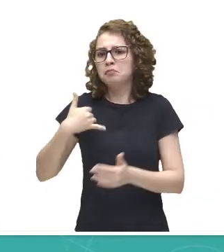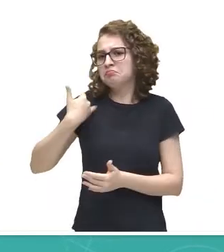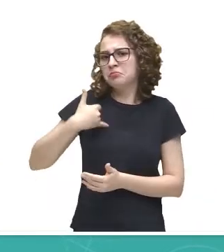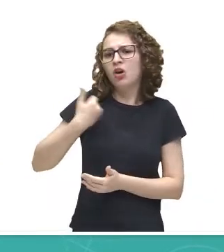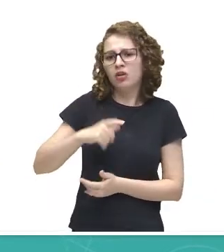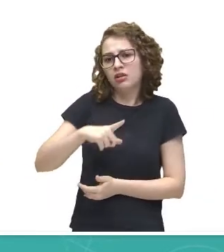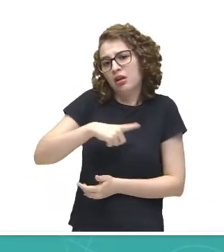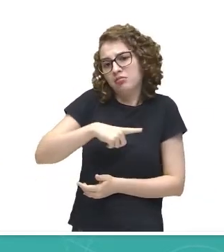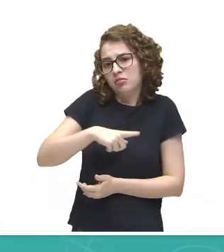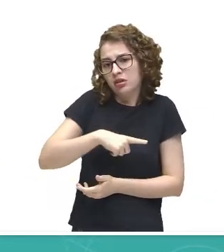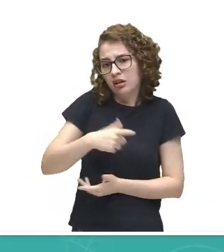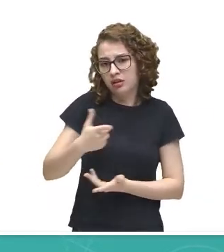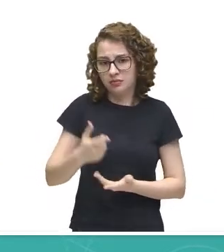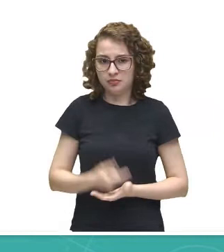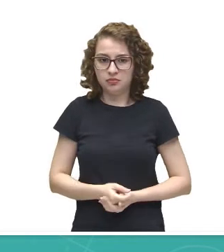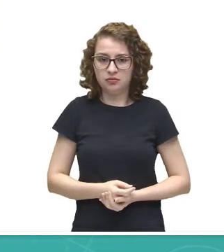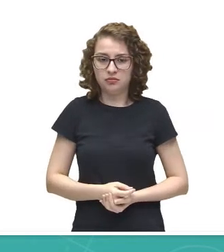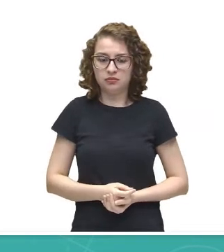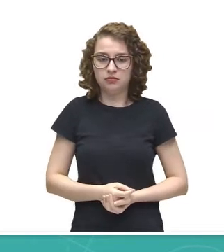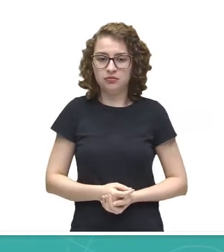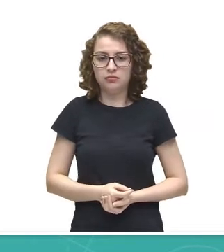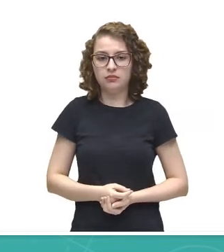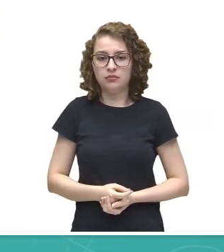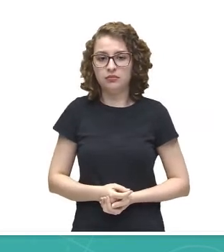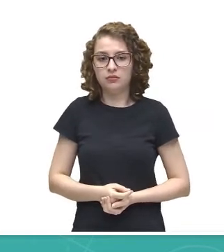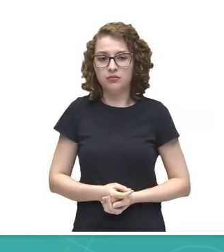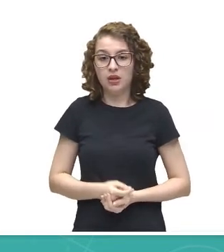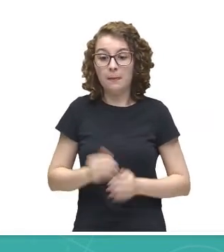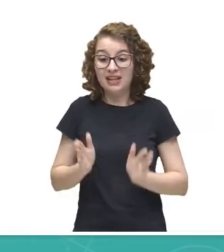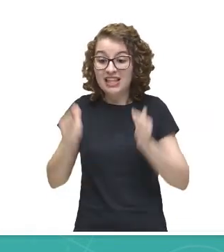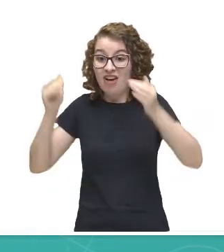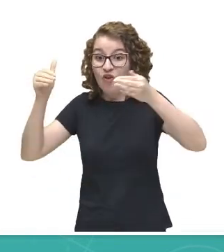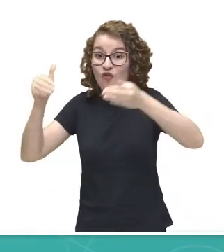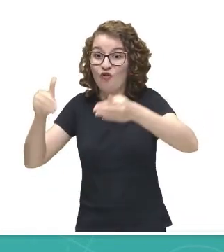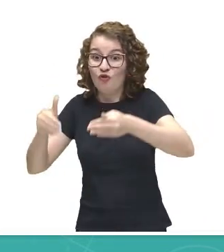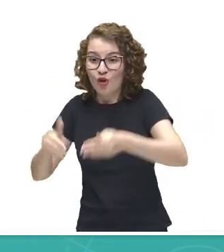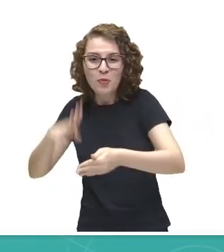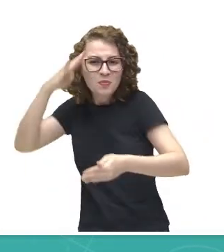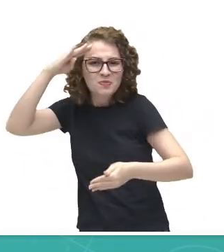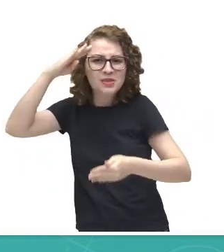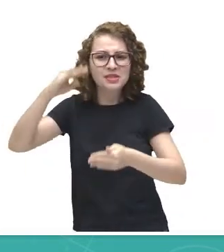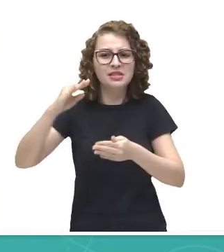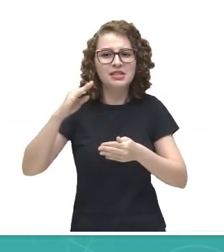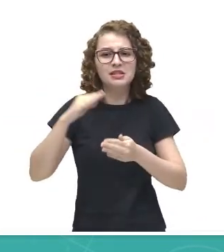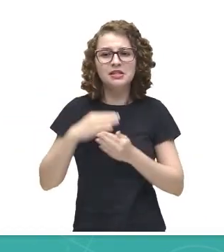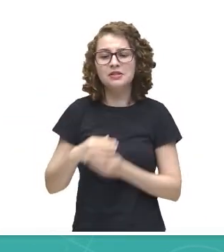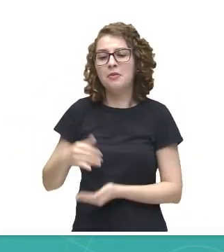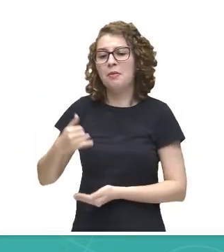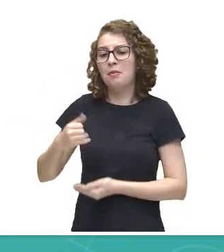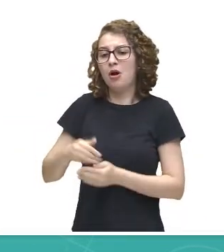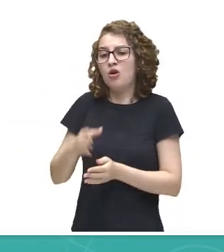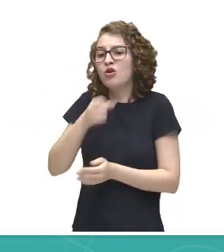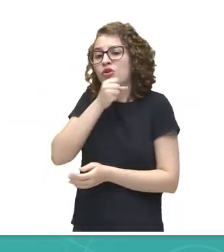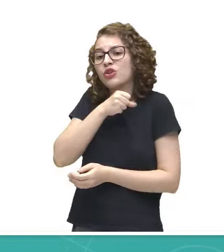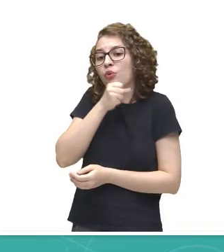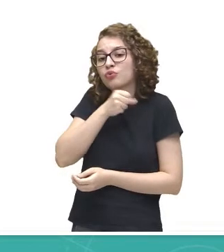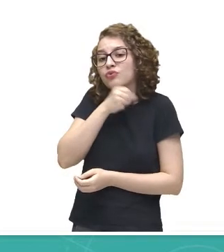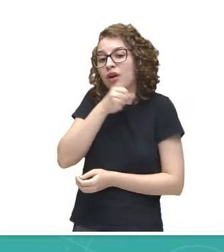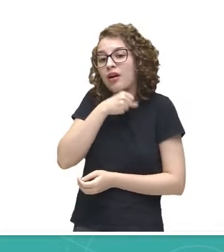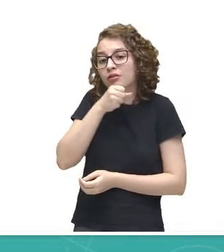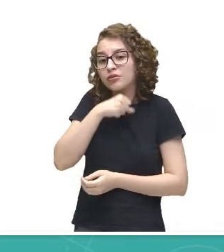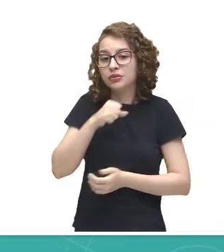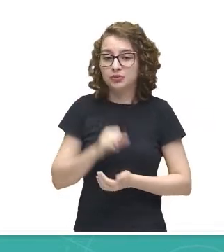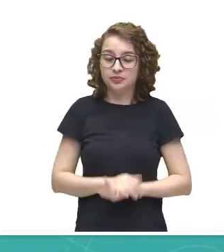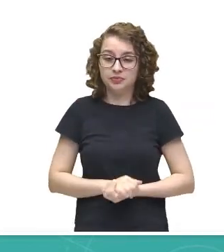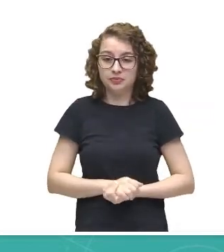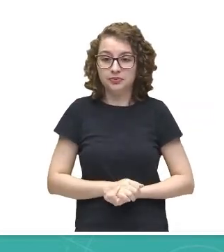etária, mas eu digo para vocês que ele se acentua muito mais o aparecimento lá na vida, na questão do